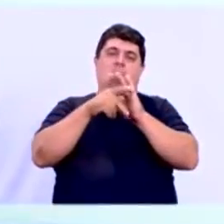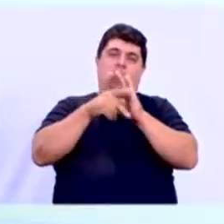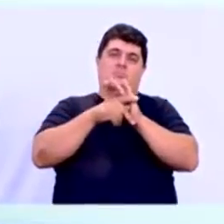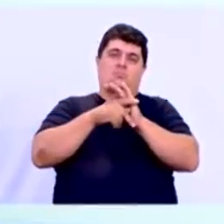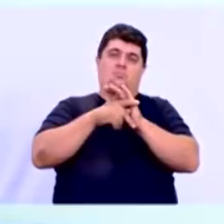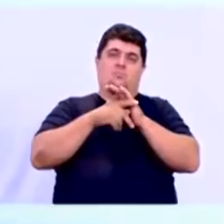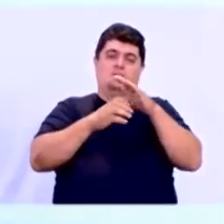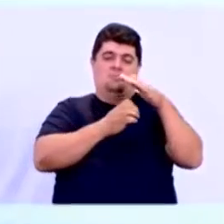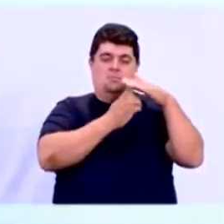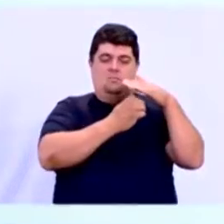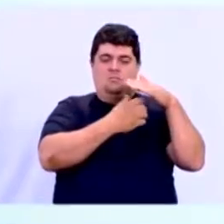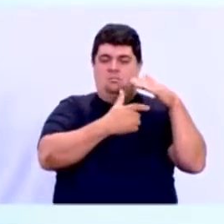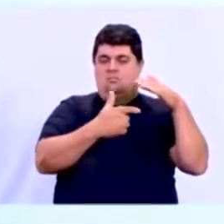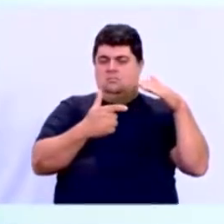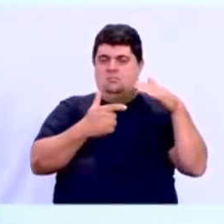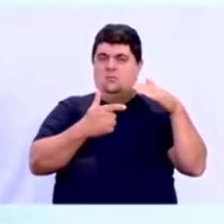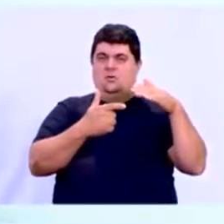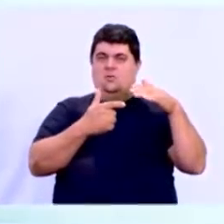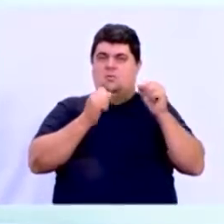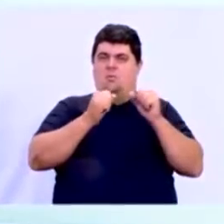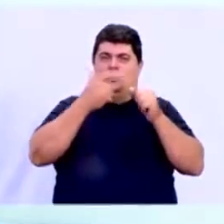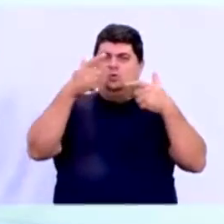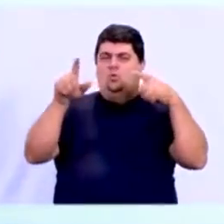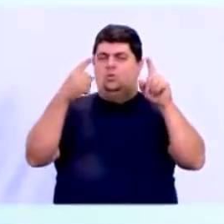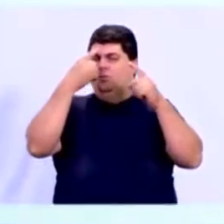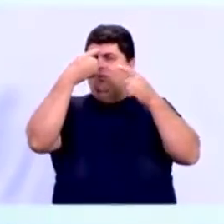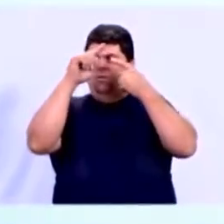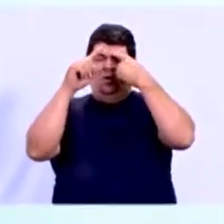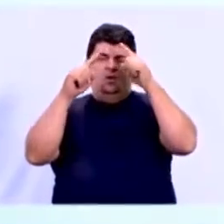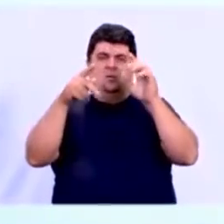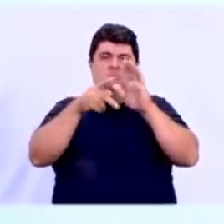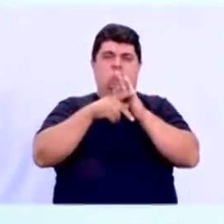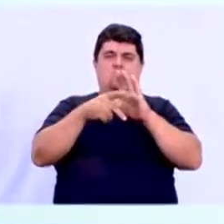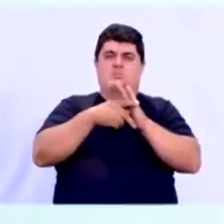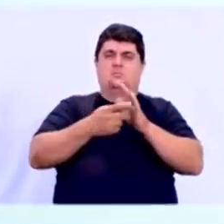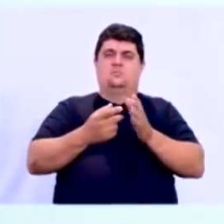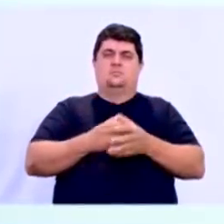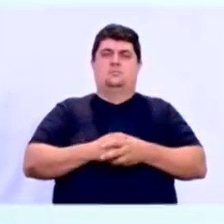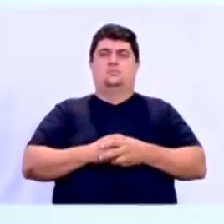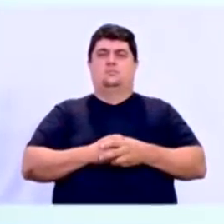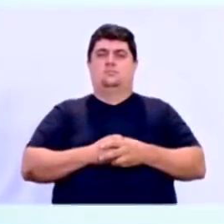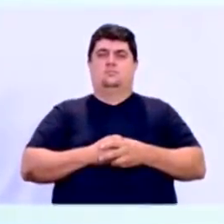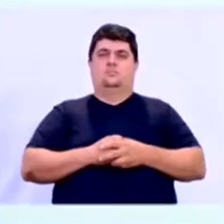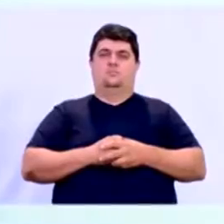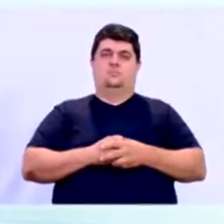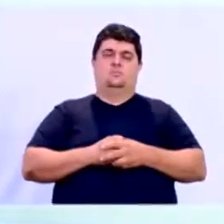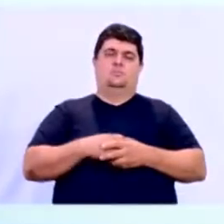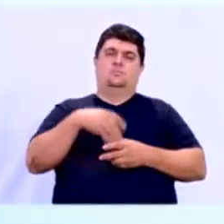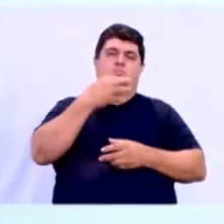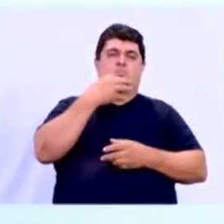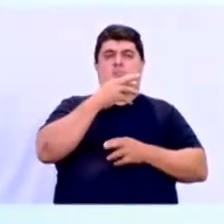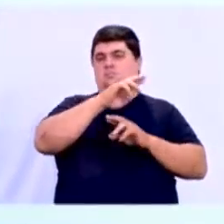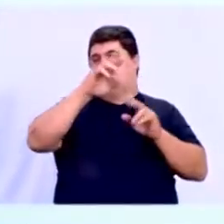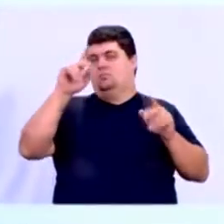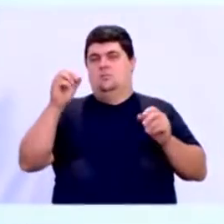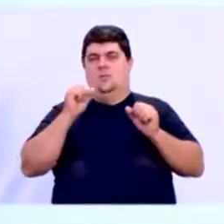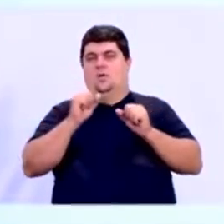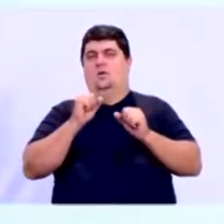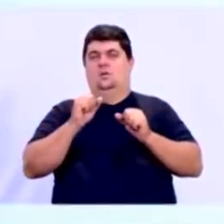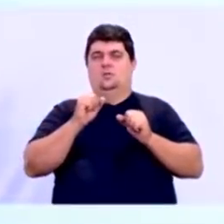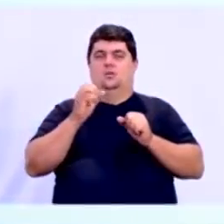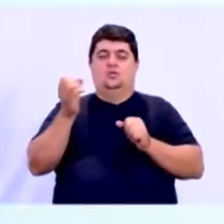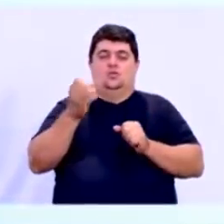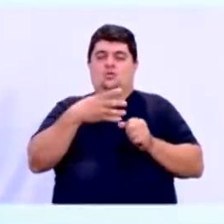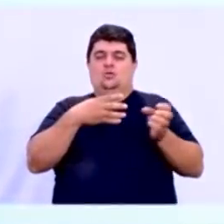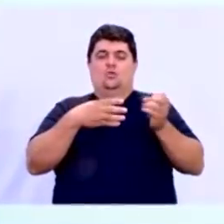da empresa que você trabalha, tá? Algo que já exista ou que você conheça, utilize, enfim. Tente algo